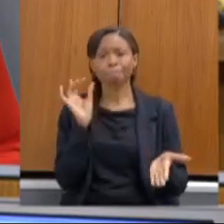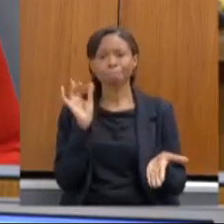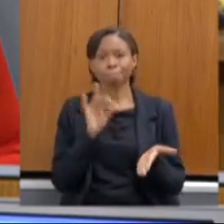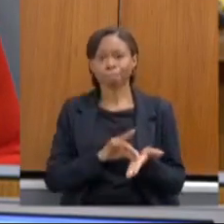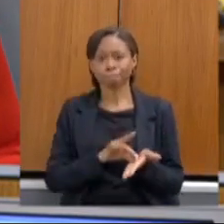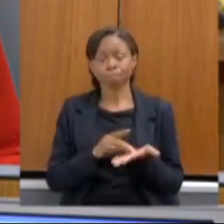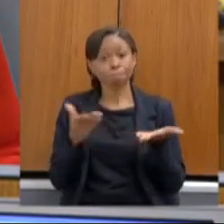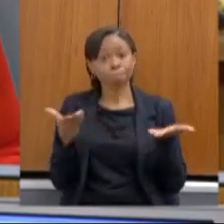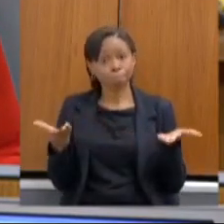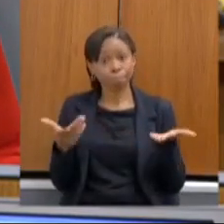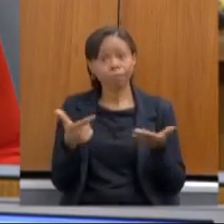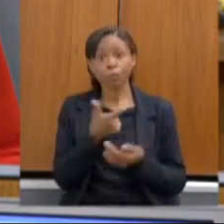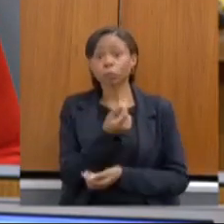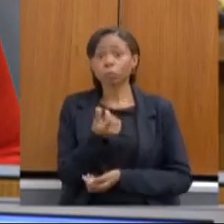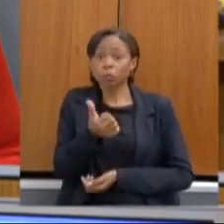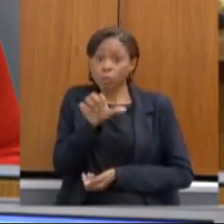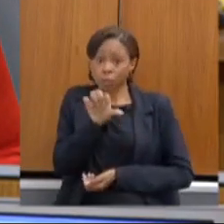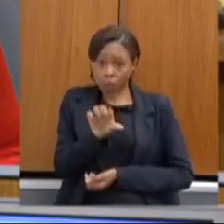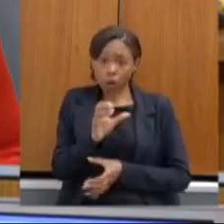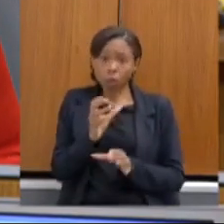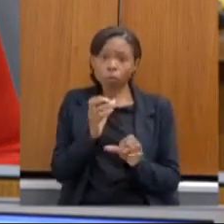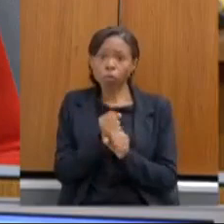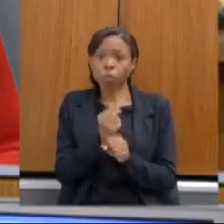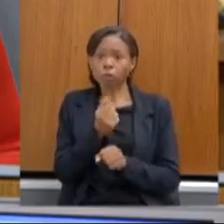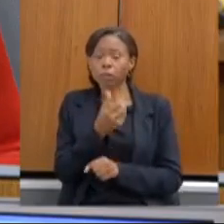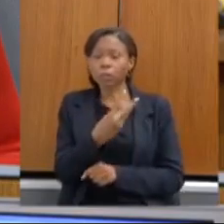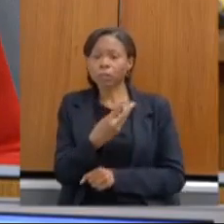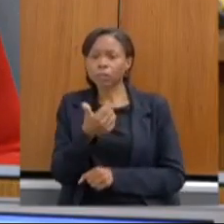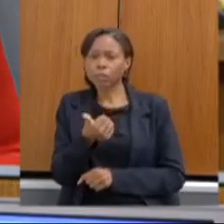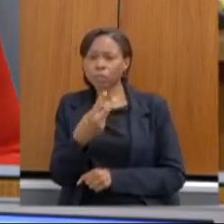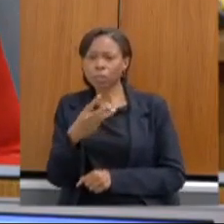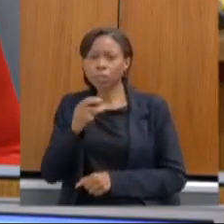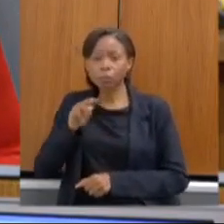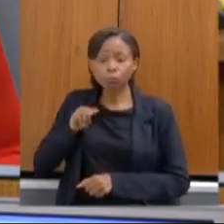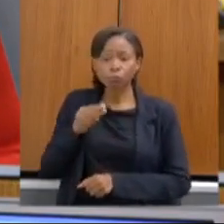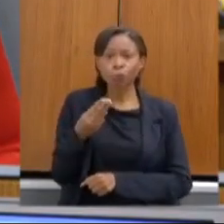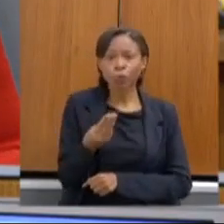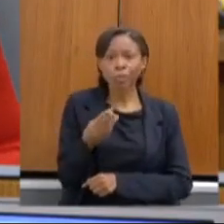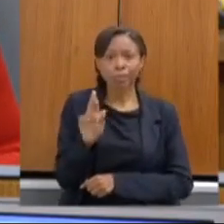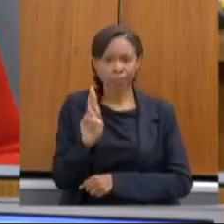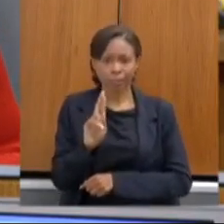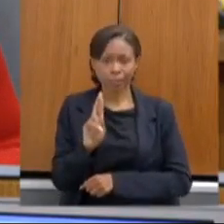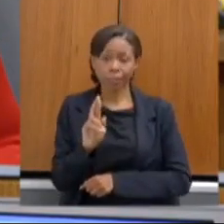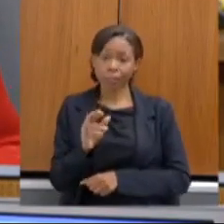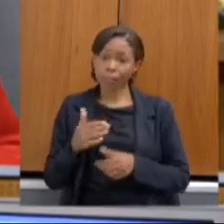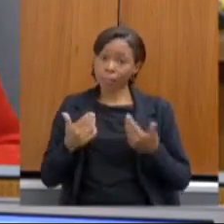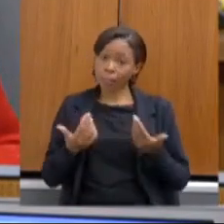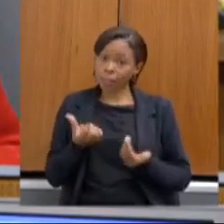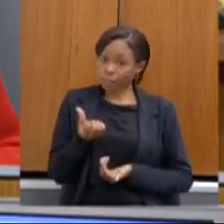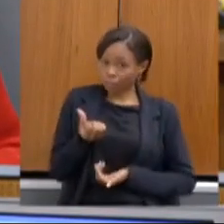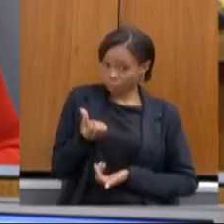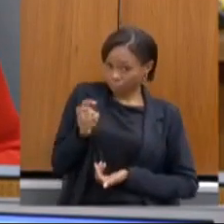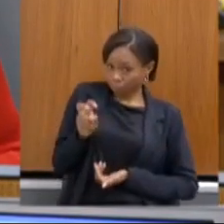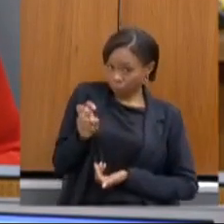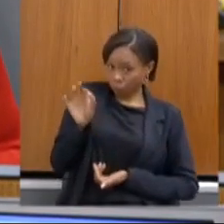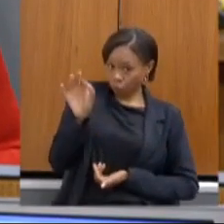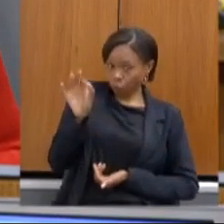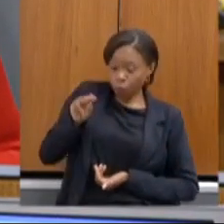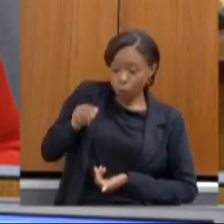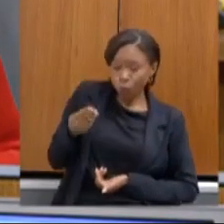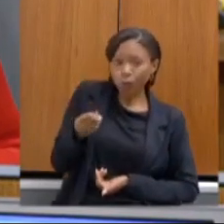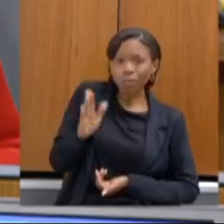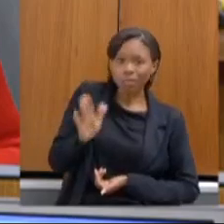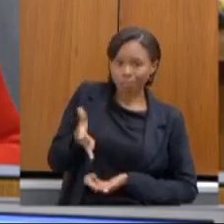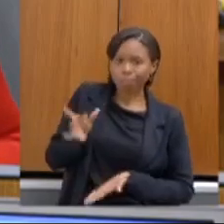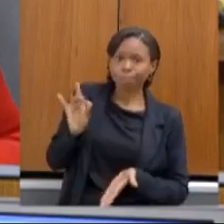quer dizer no caso de 2019 313 milhões de reais 65 milhões foi executado